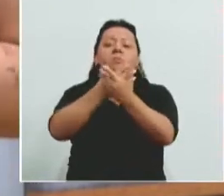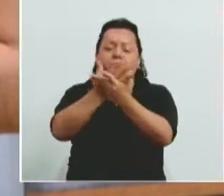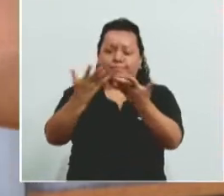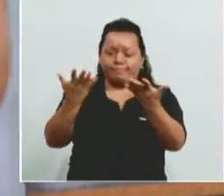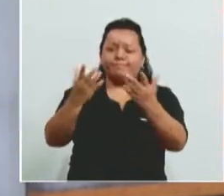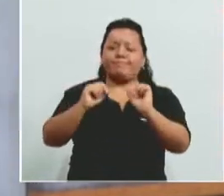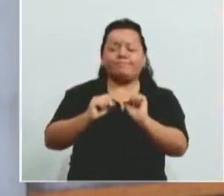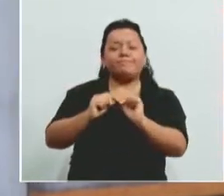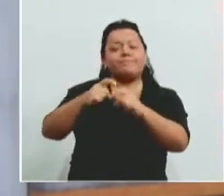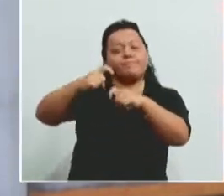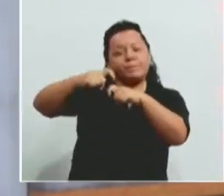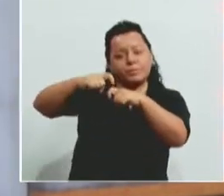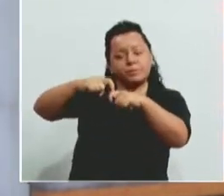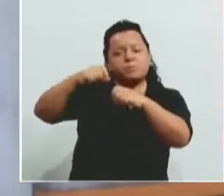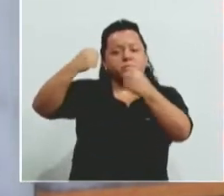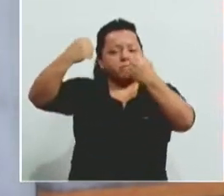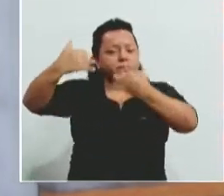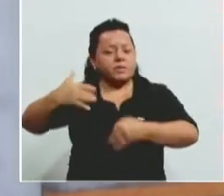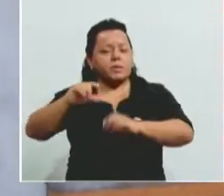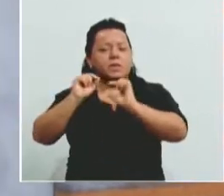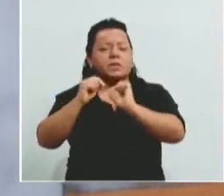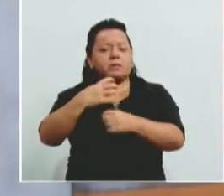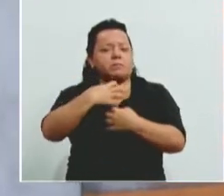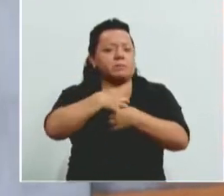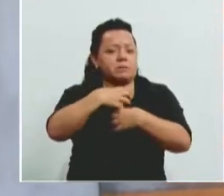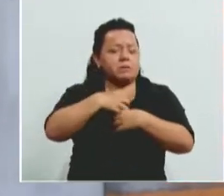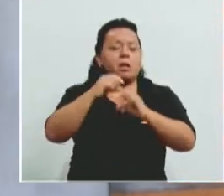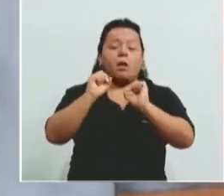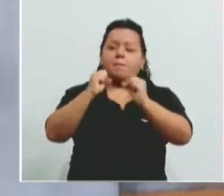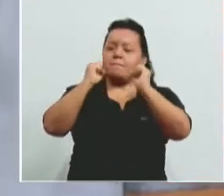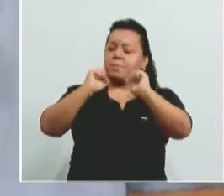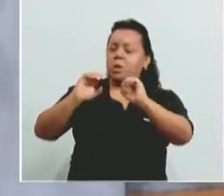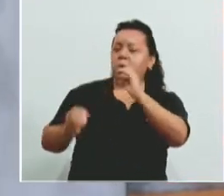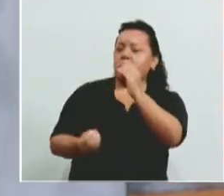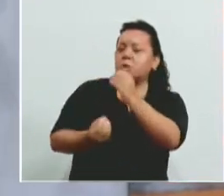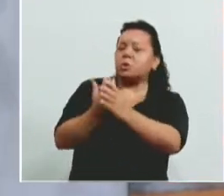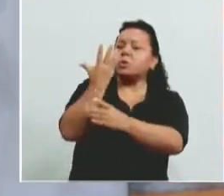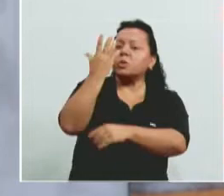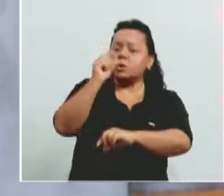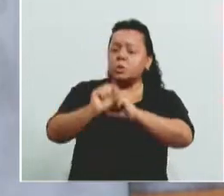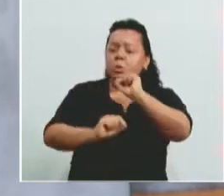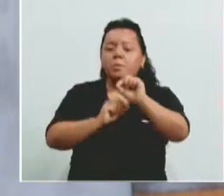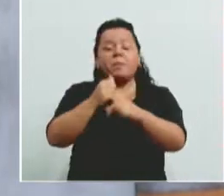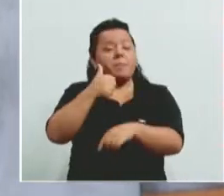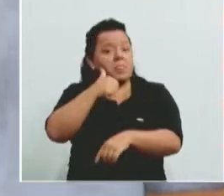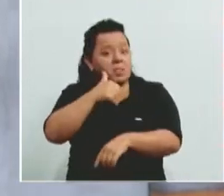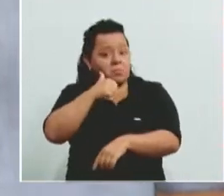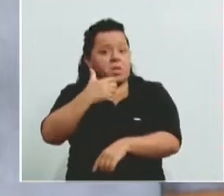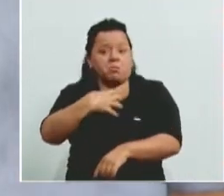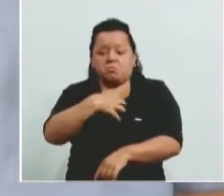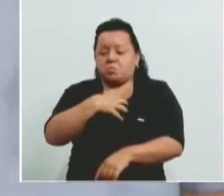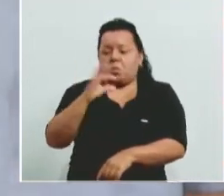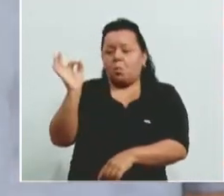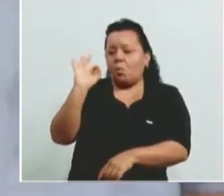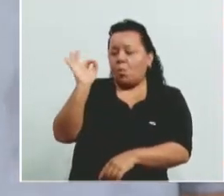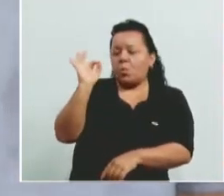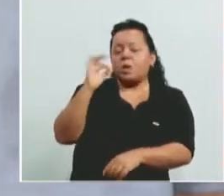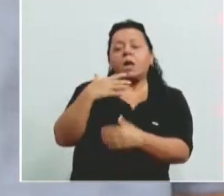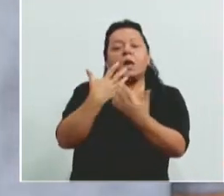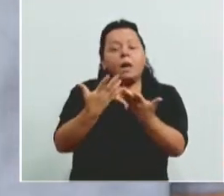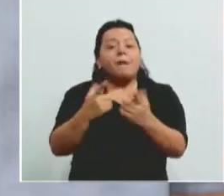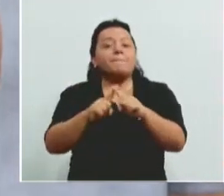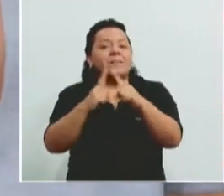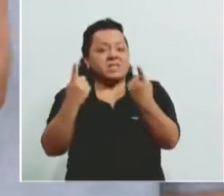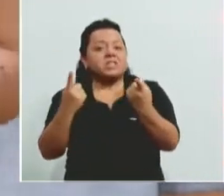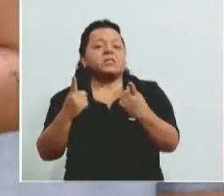bloco anterior, né, sobre os sintomas que podem surgir. Há mulheres que são assintomáticas, mas há mulheres também que têm aí sintomas.